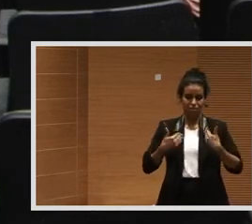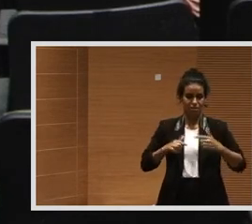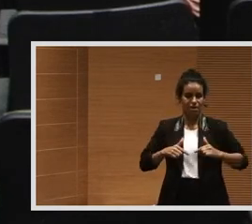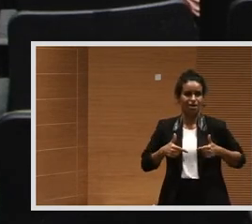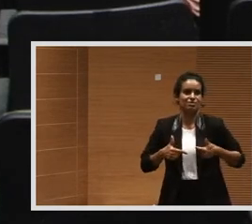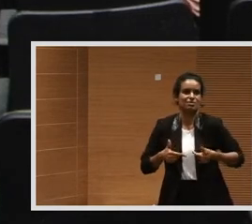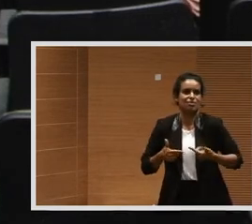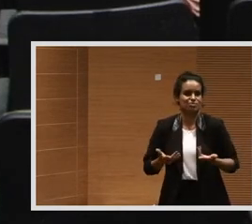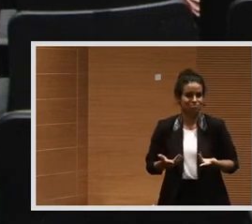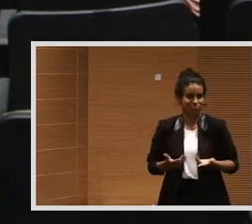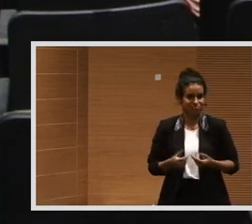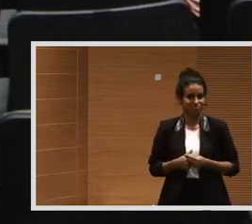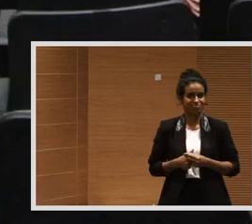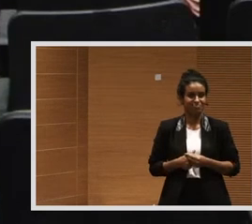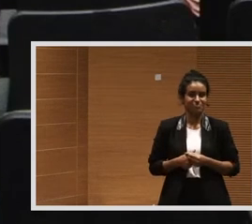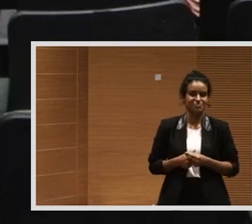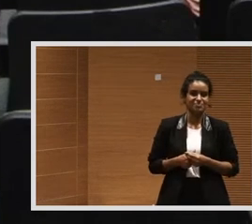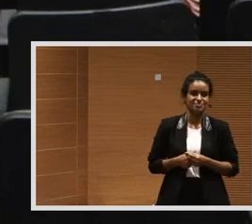gente começa a ouvir,